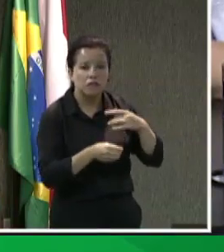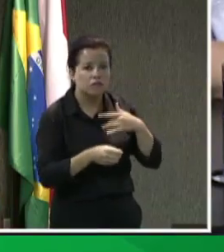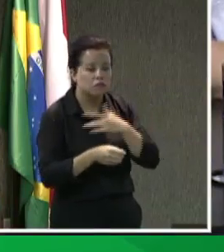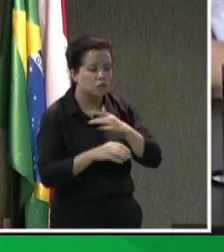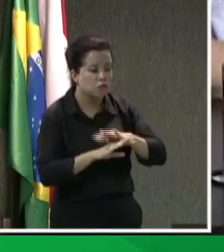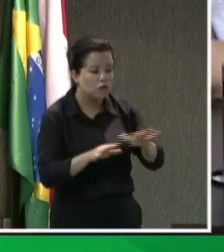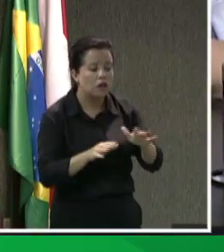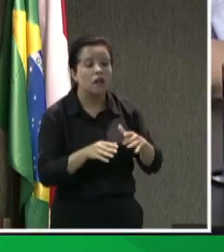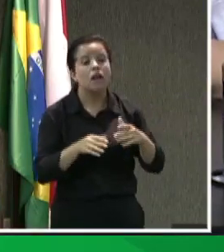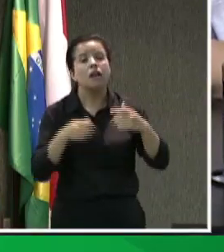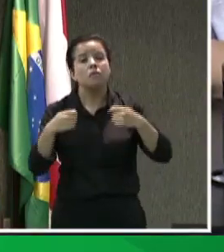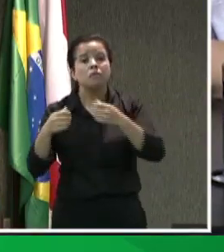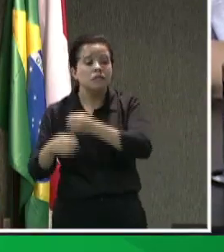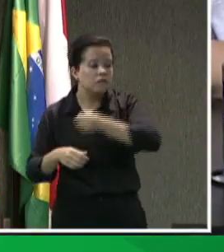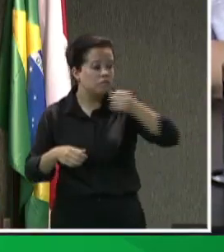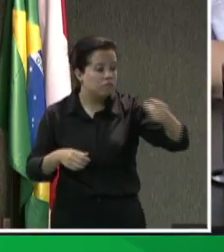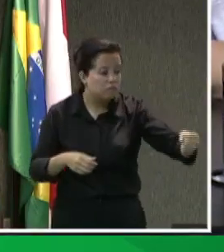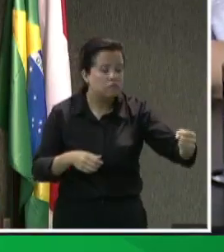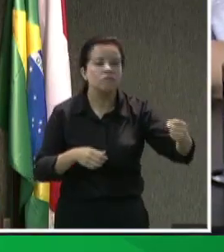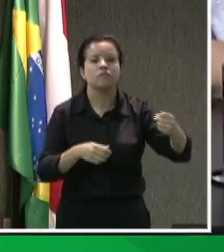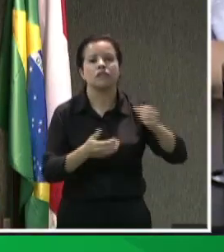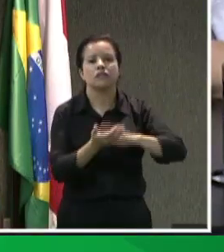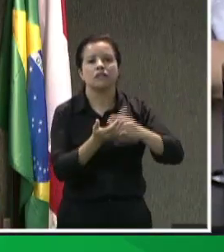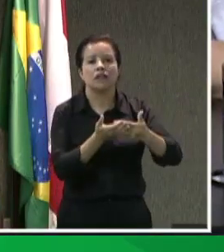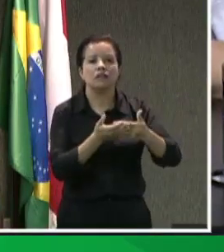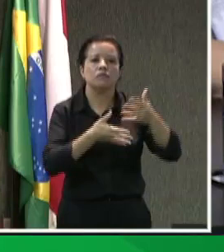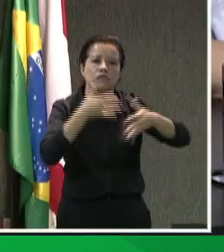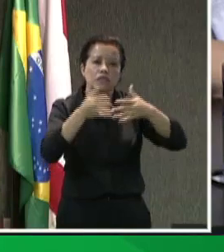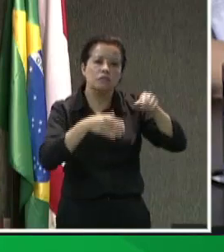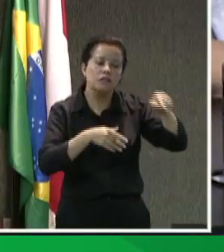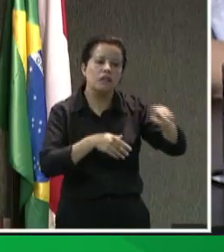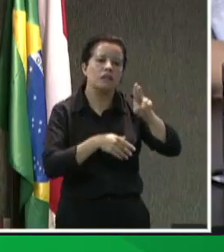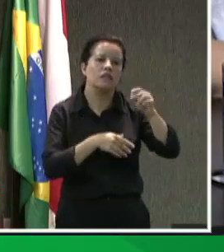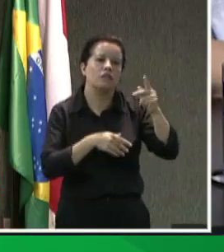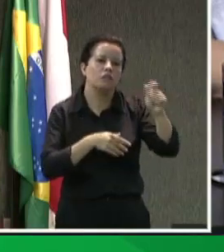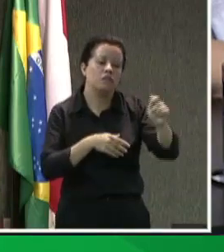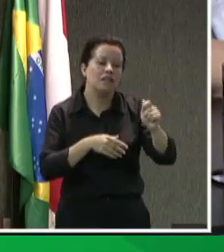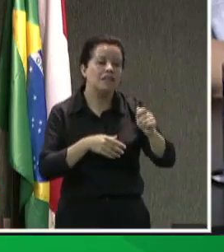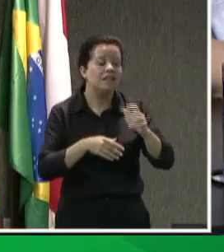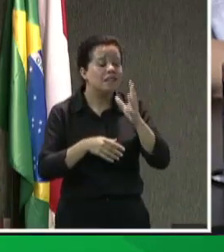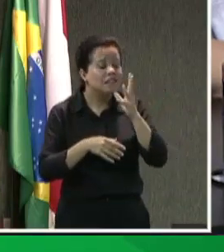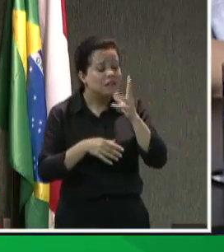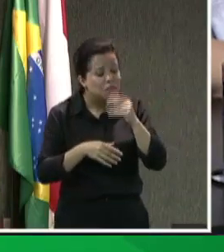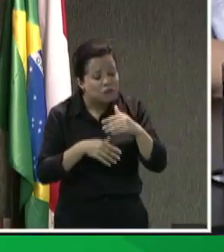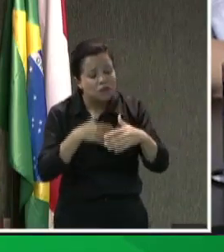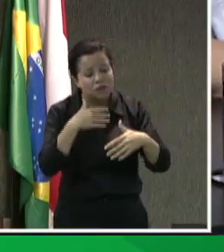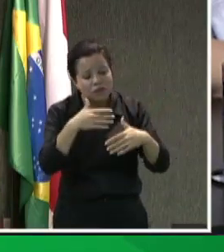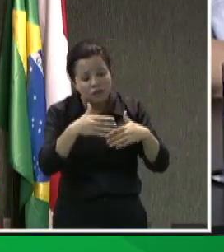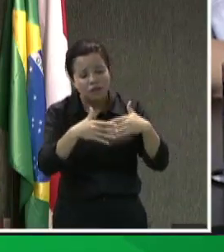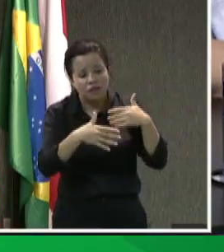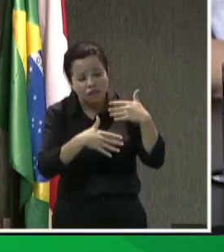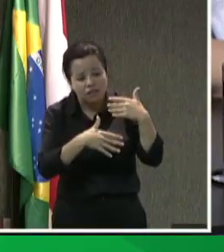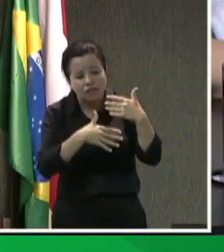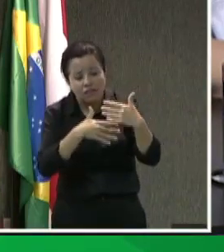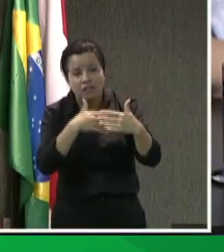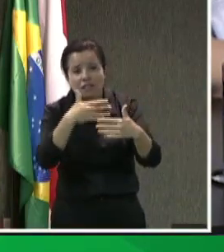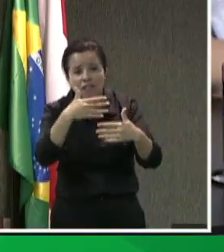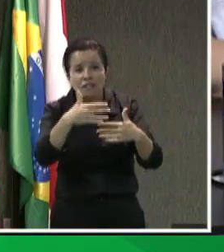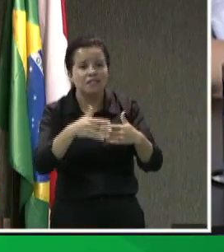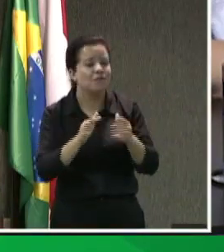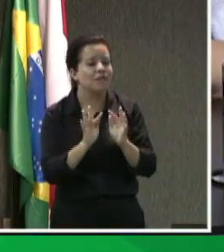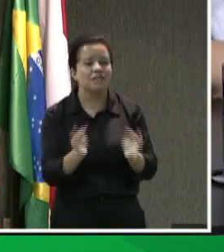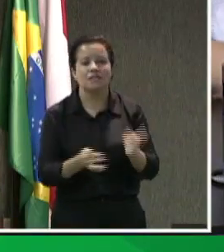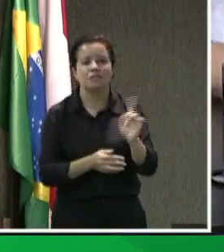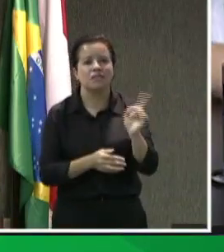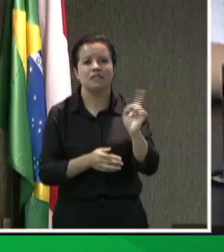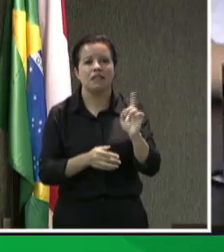ter intérprete de Libras nas UPAs. Esse projeto ainda está tramitando na Câmara, é demorado, não é tão simples assim. No meio do